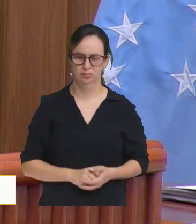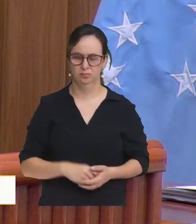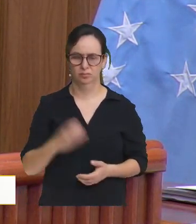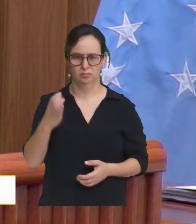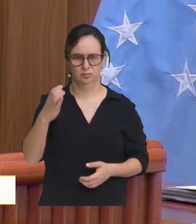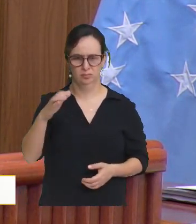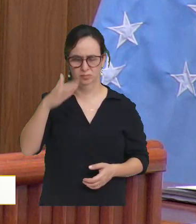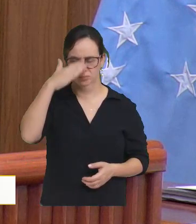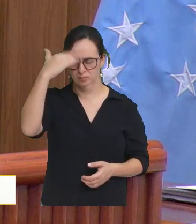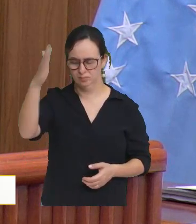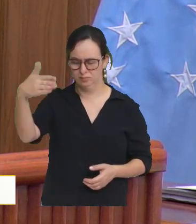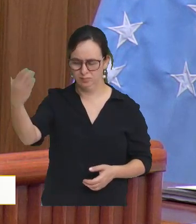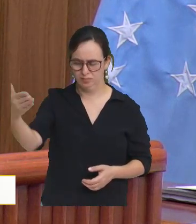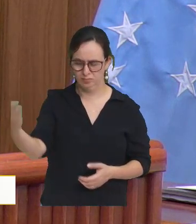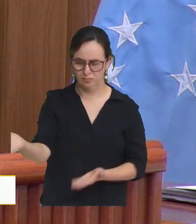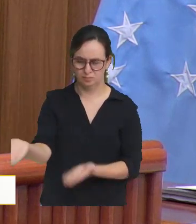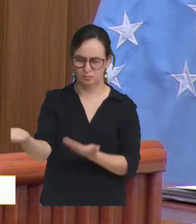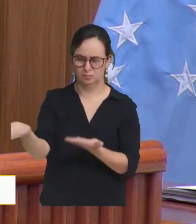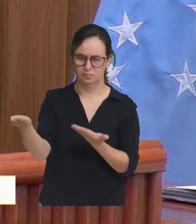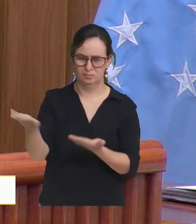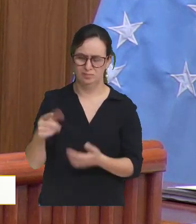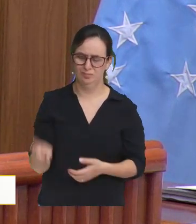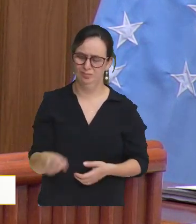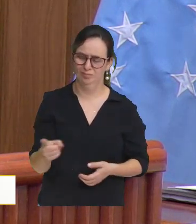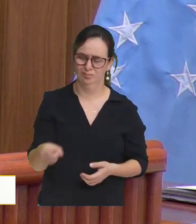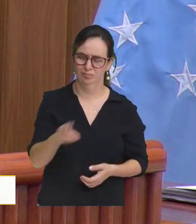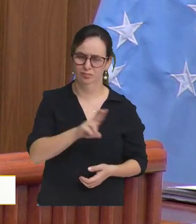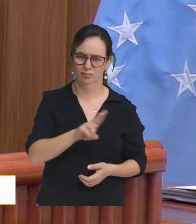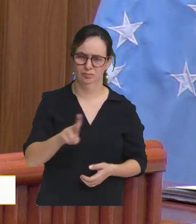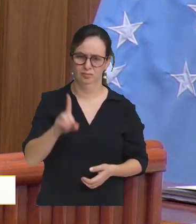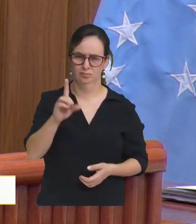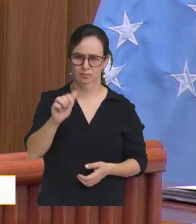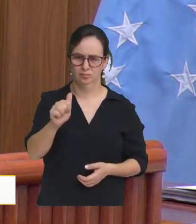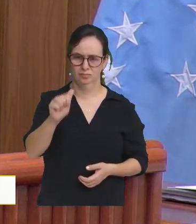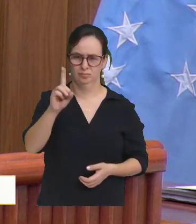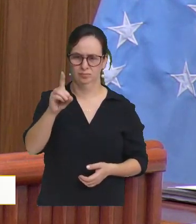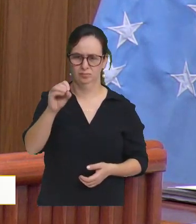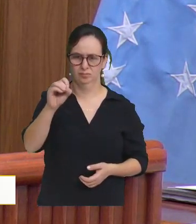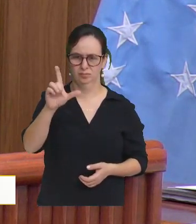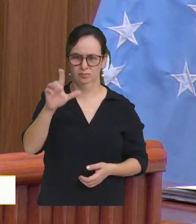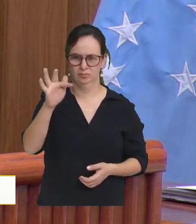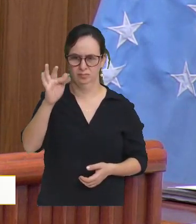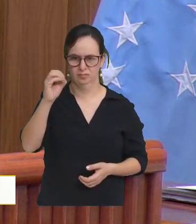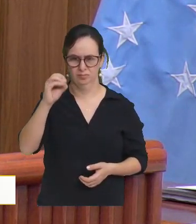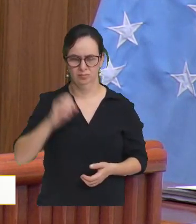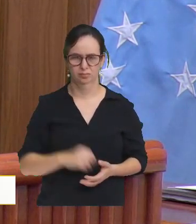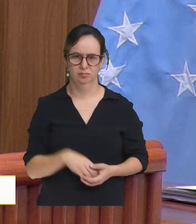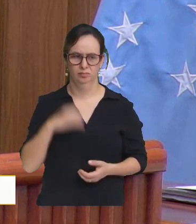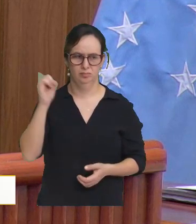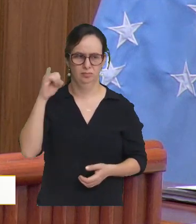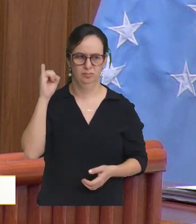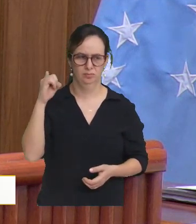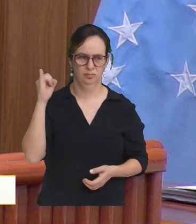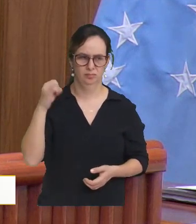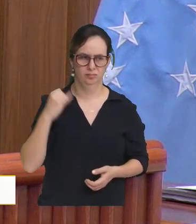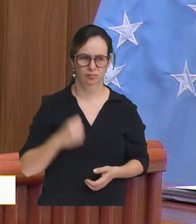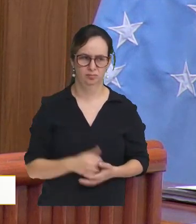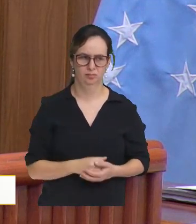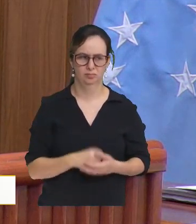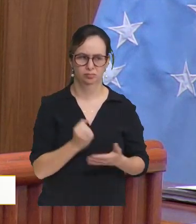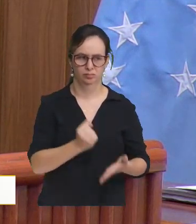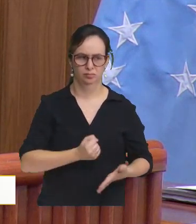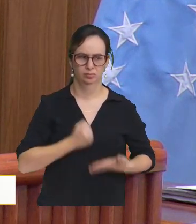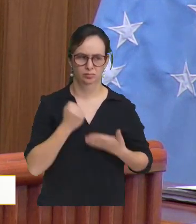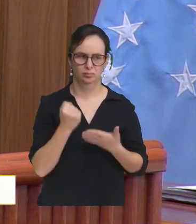e perpetuar o nome do Dr. Adolfo José Machado Dias, por sua valorosa contribuição